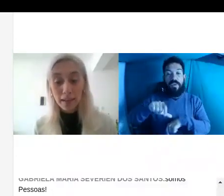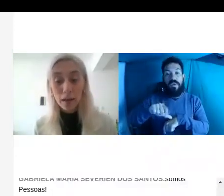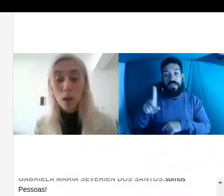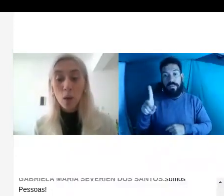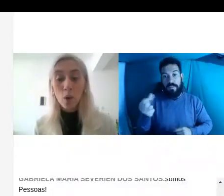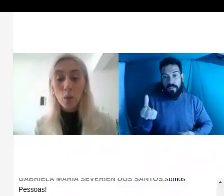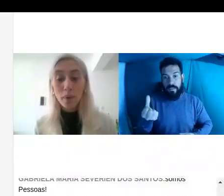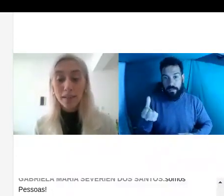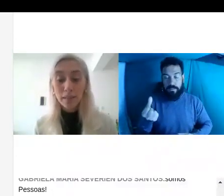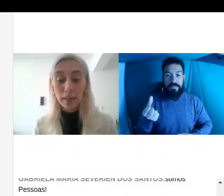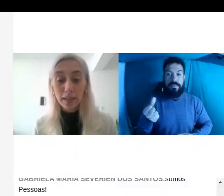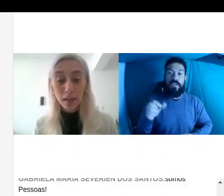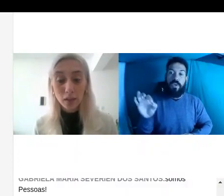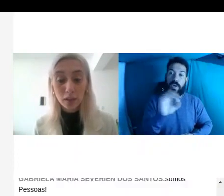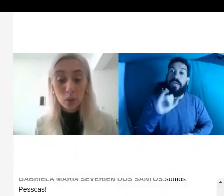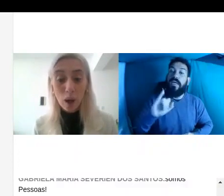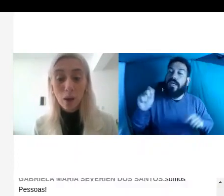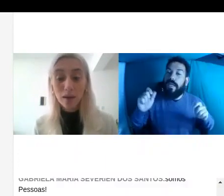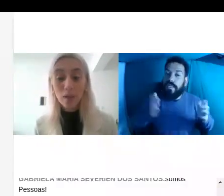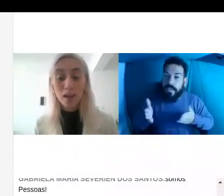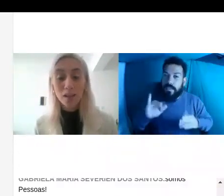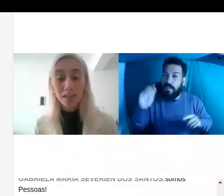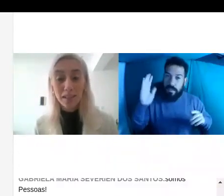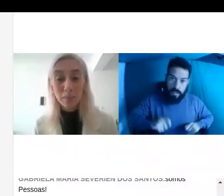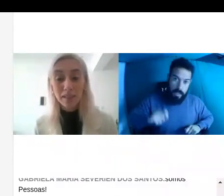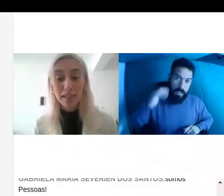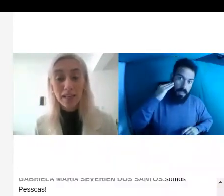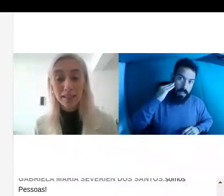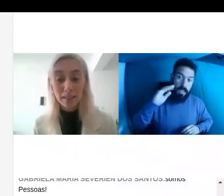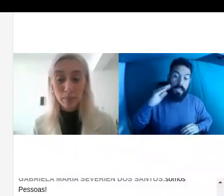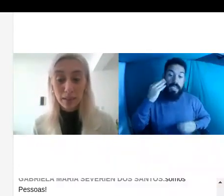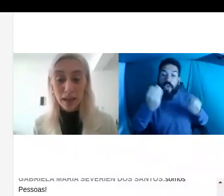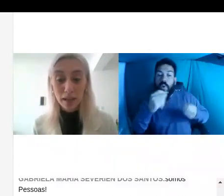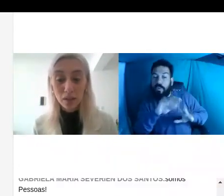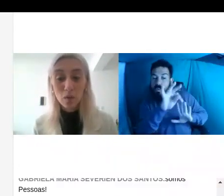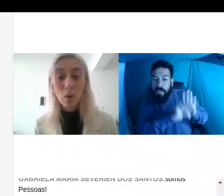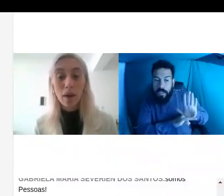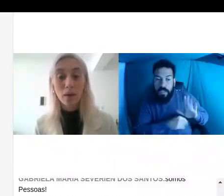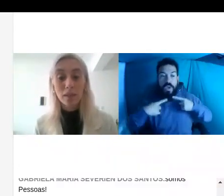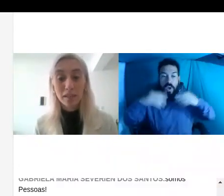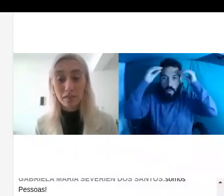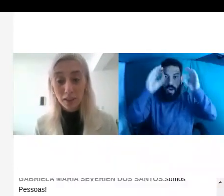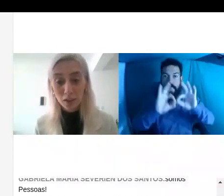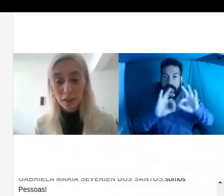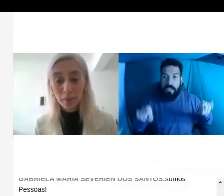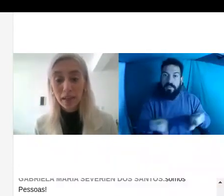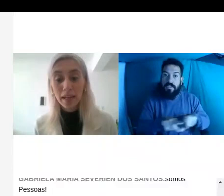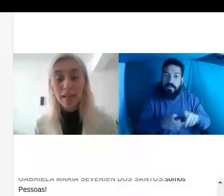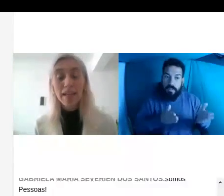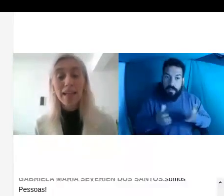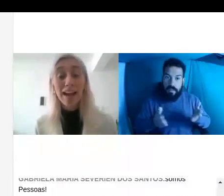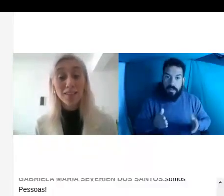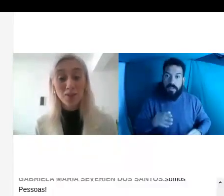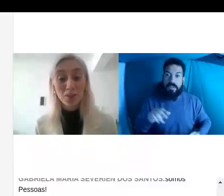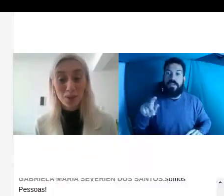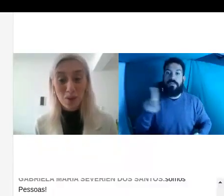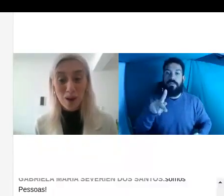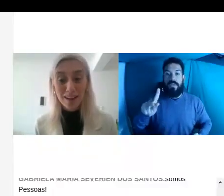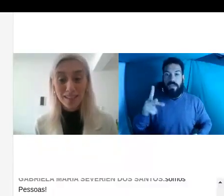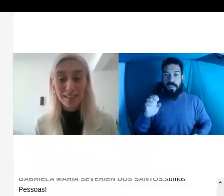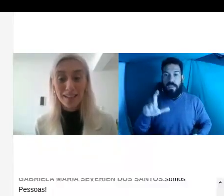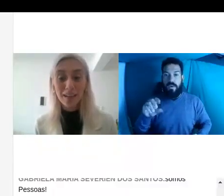entender, compreensibilidade textual, linguagem simples e acessibilidade, com a Heloísa Fischer. E às